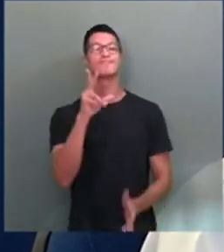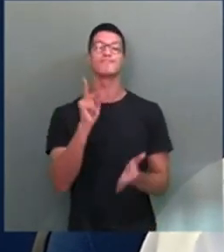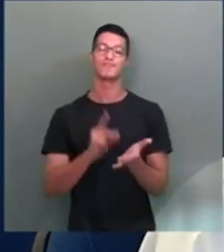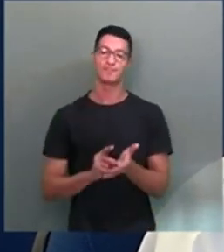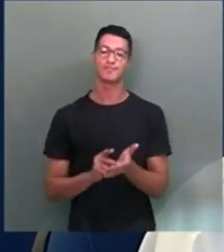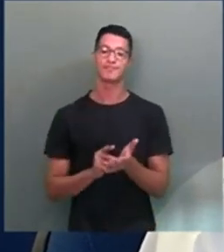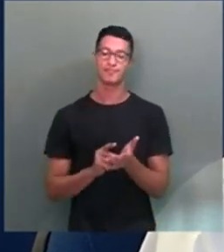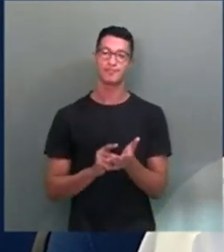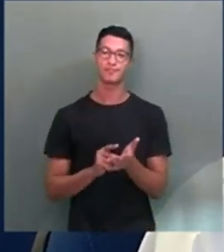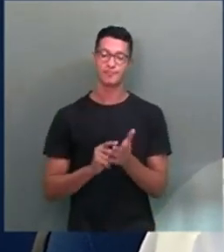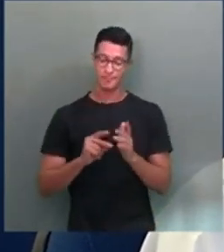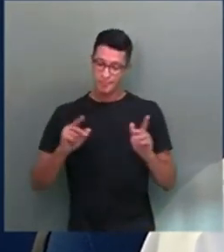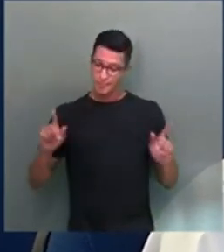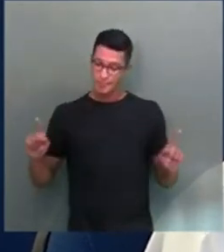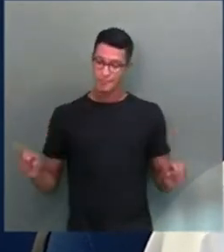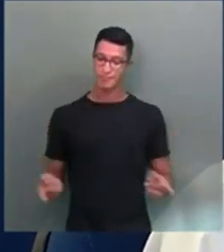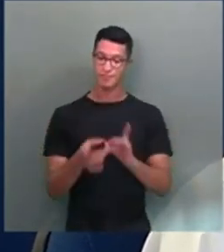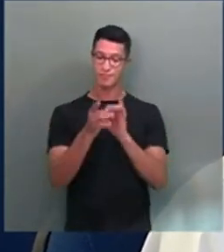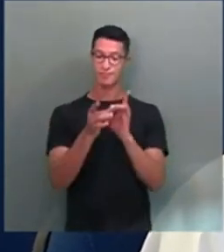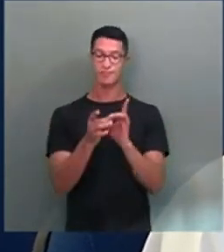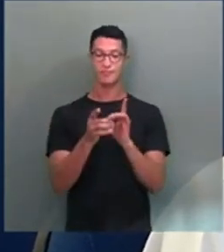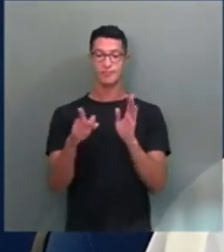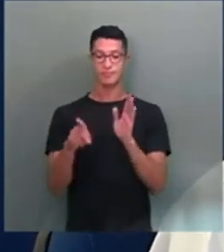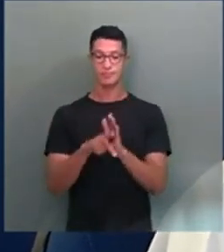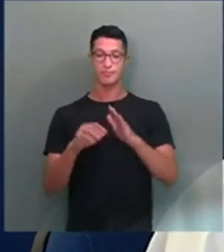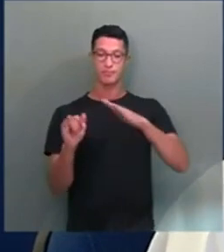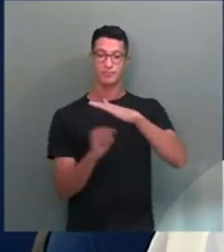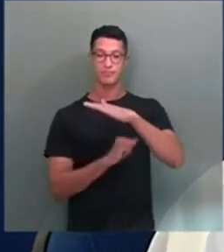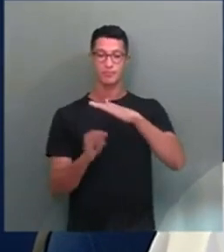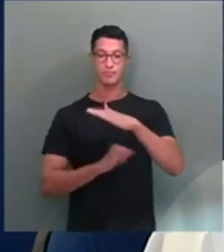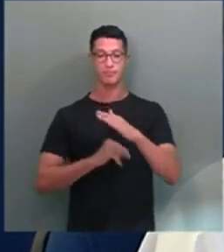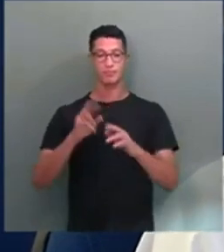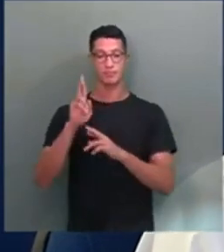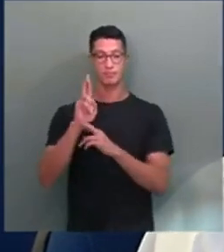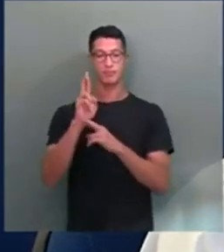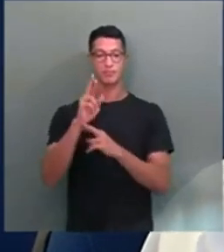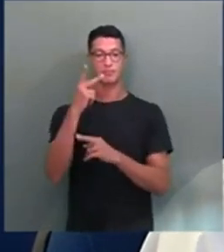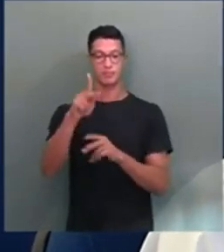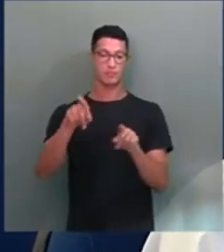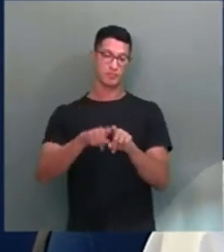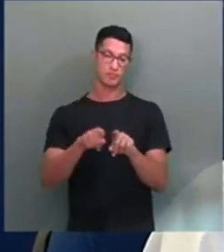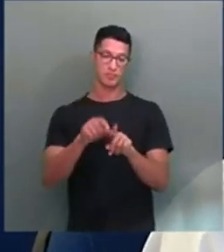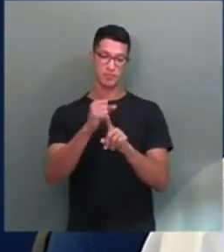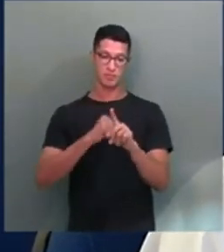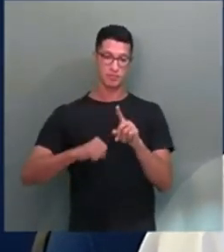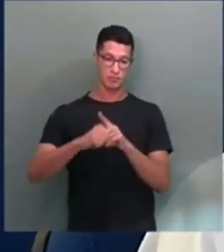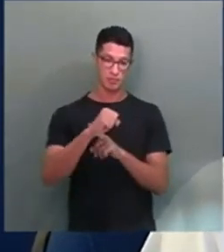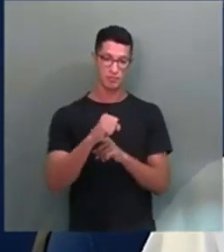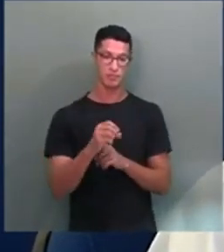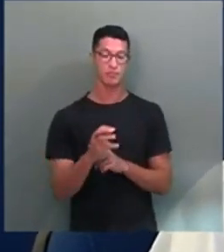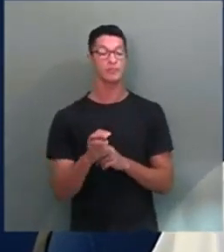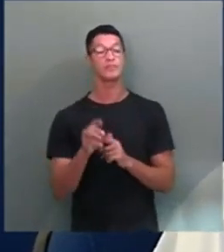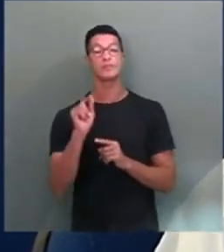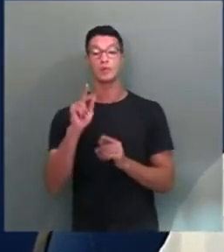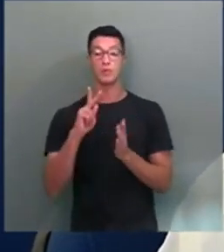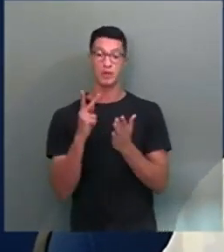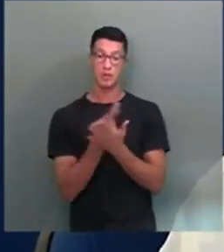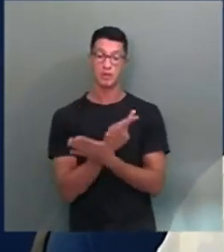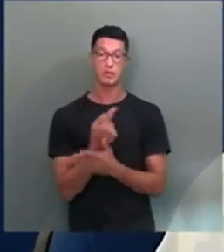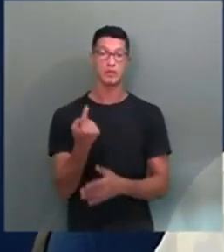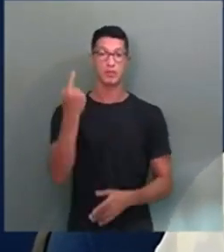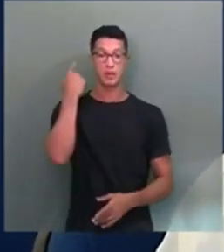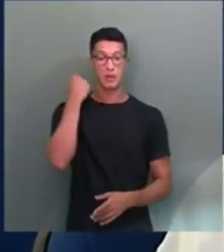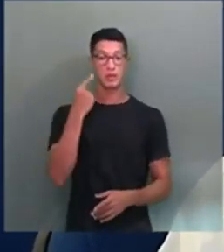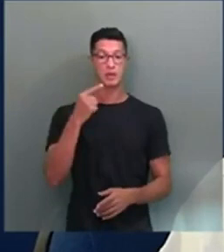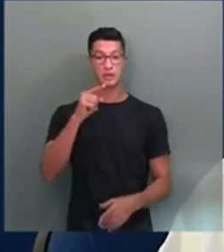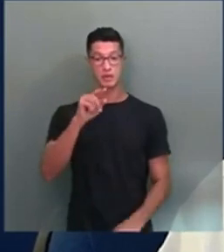justamente ao estreitar o laço entre a instituição que representa e a sociedade. Foi o que aconteceu em Ipiranga